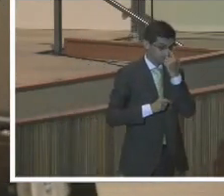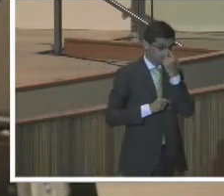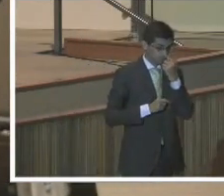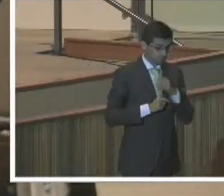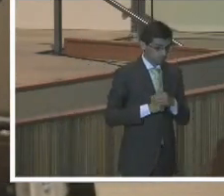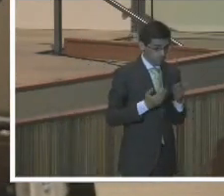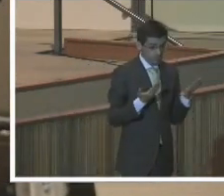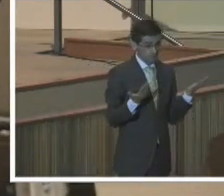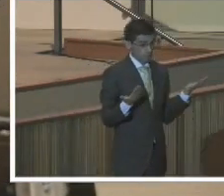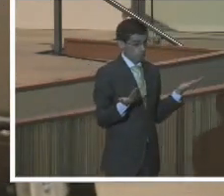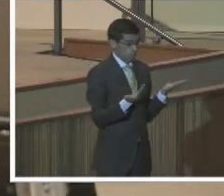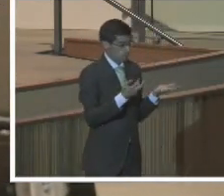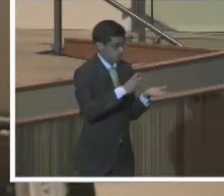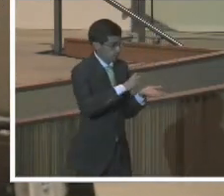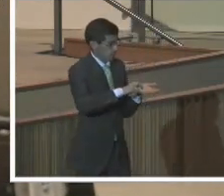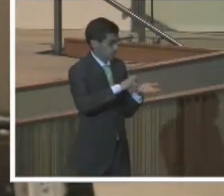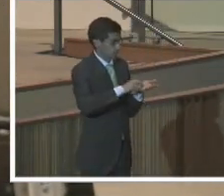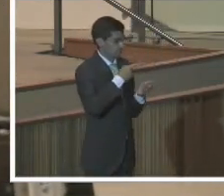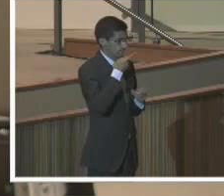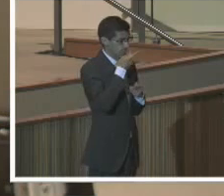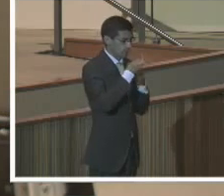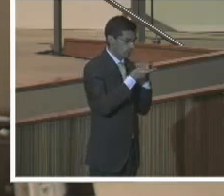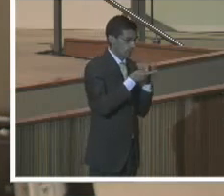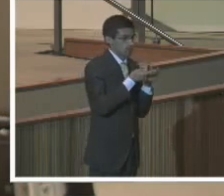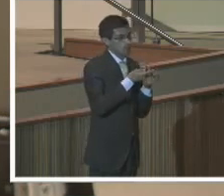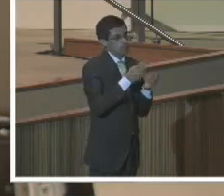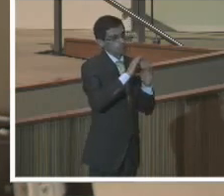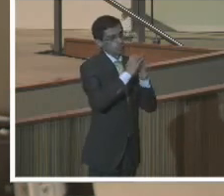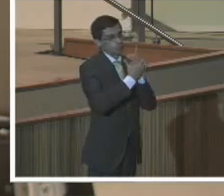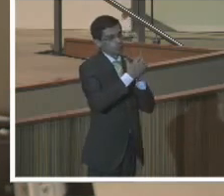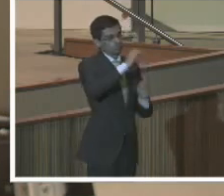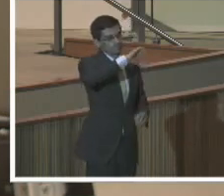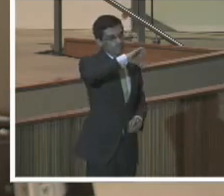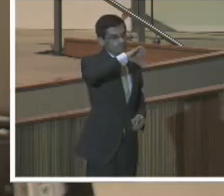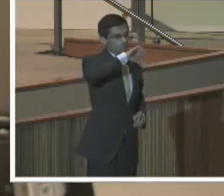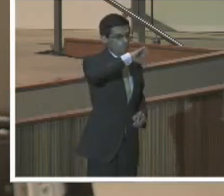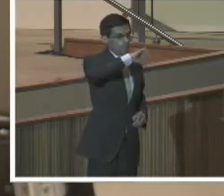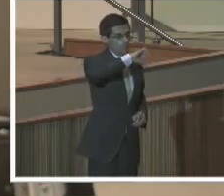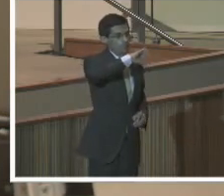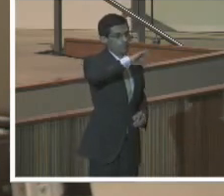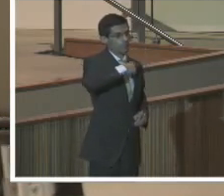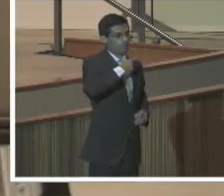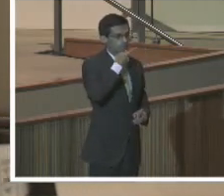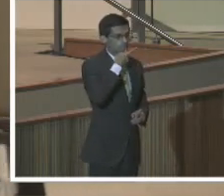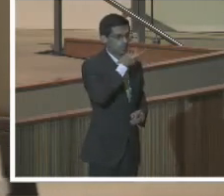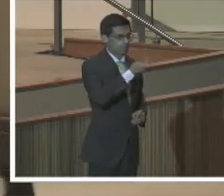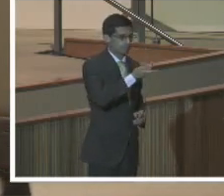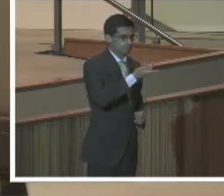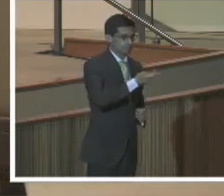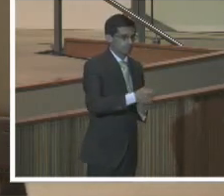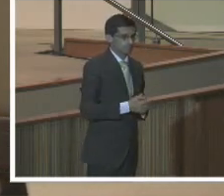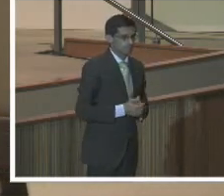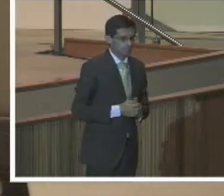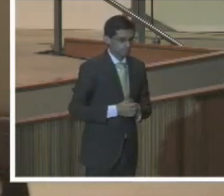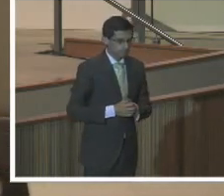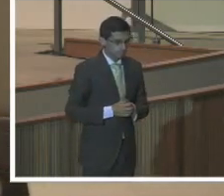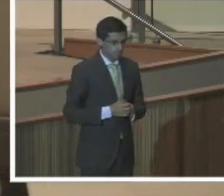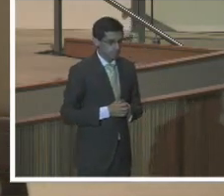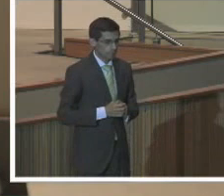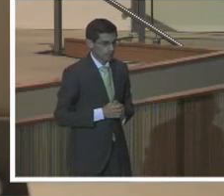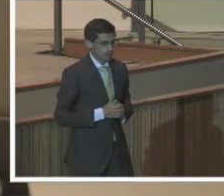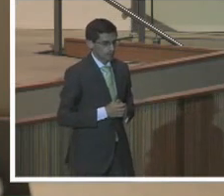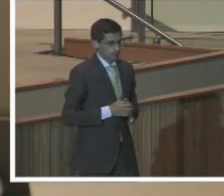Hoje pela manhã eu falei que no culto das 9 horas da manhã, que a